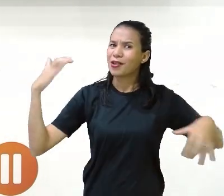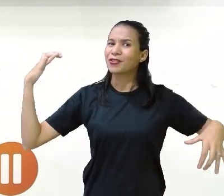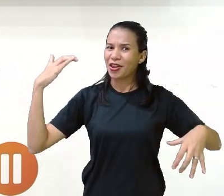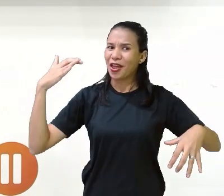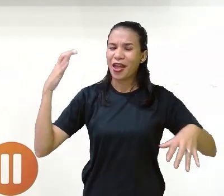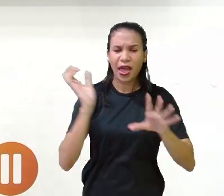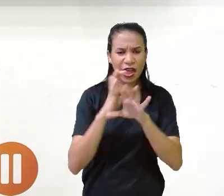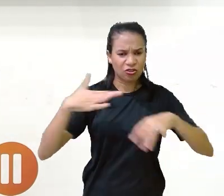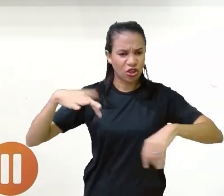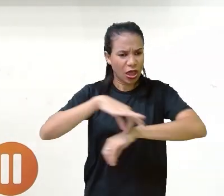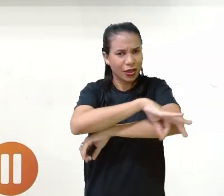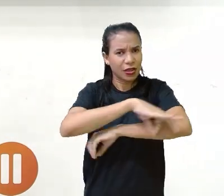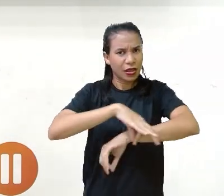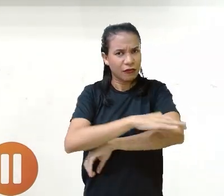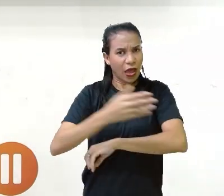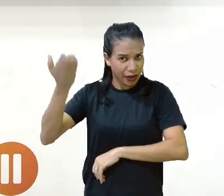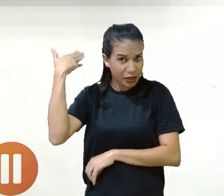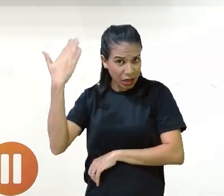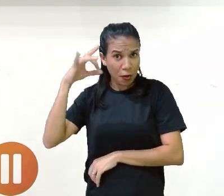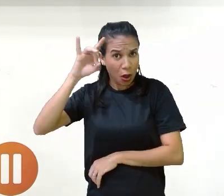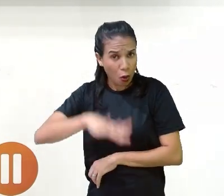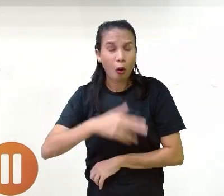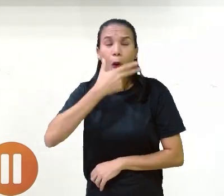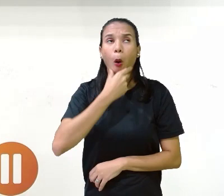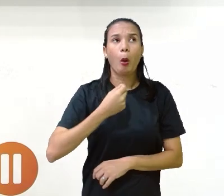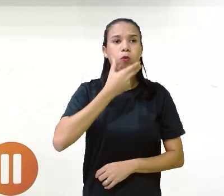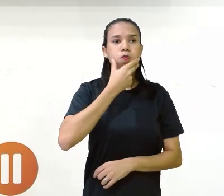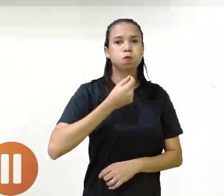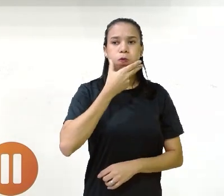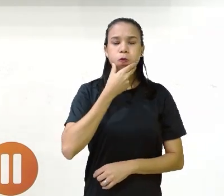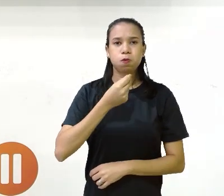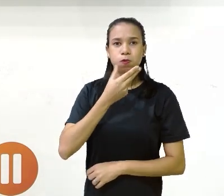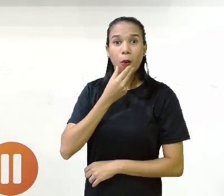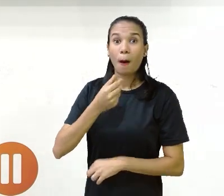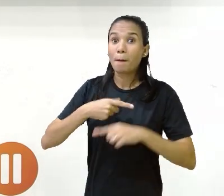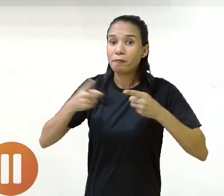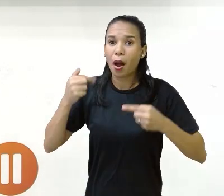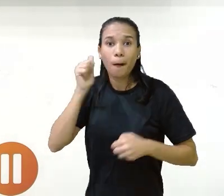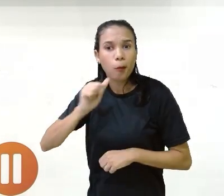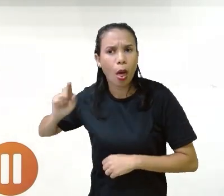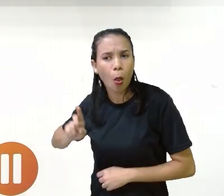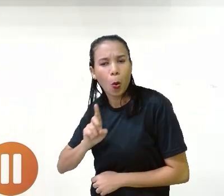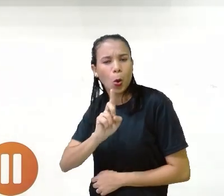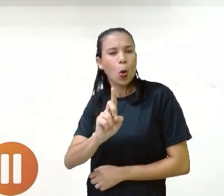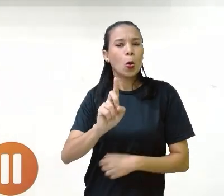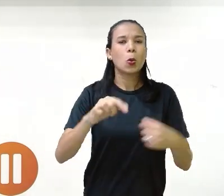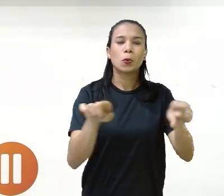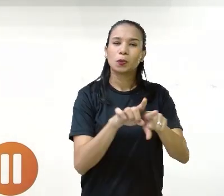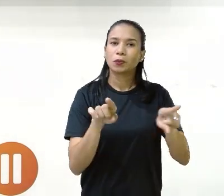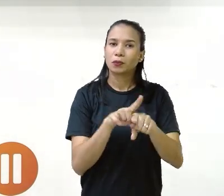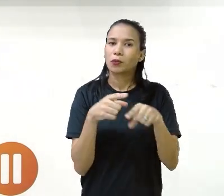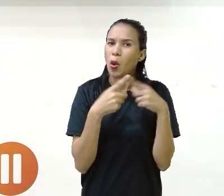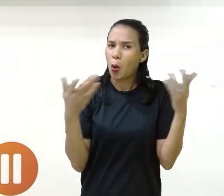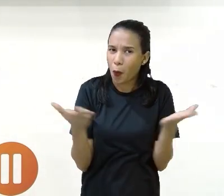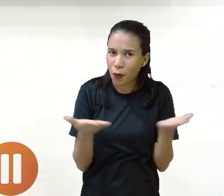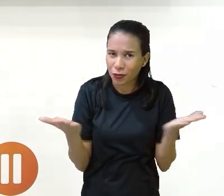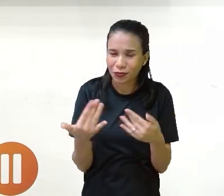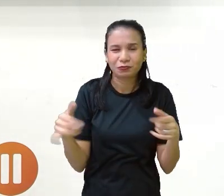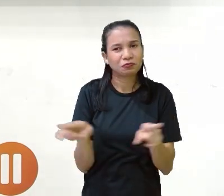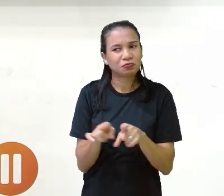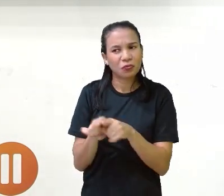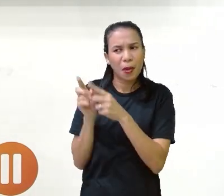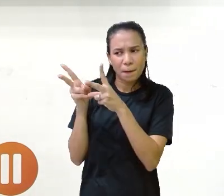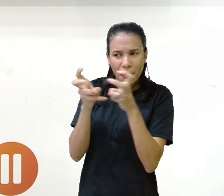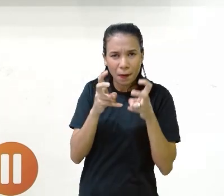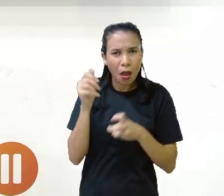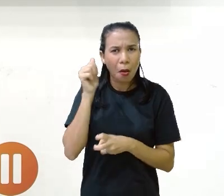então era setor predominantemente de homens, né, onde os homens tinham a maioria, mas hoje a gente já consegue